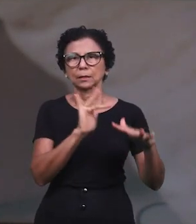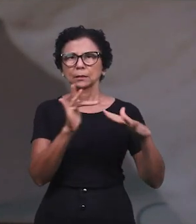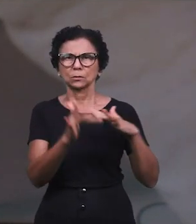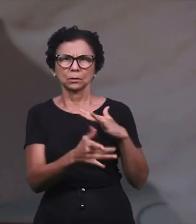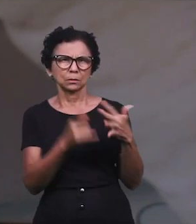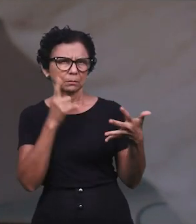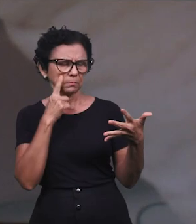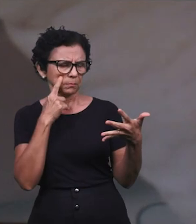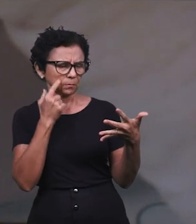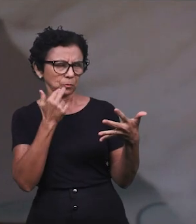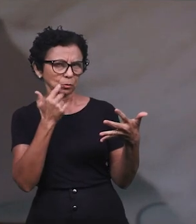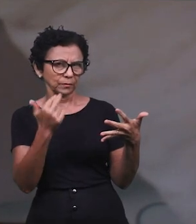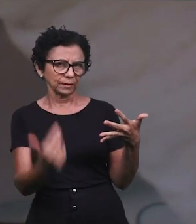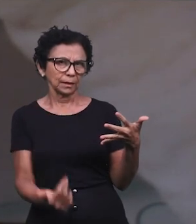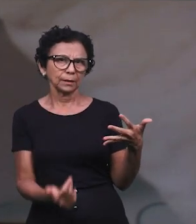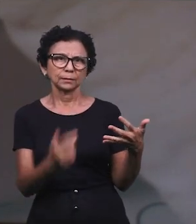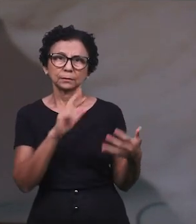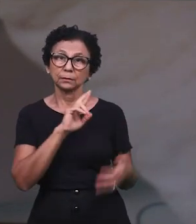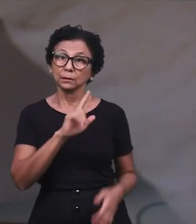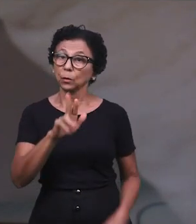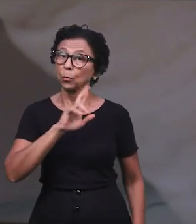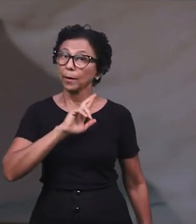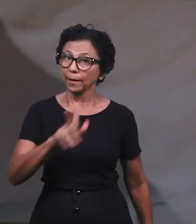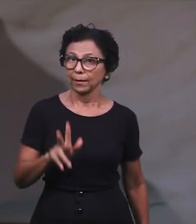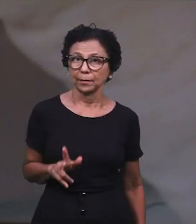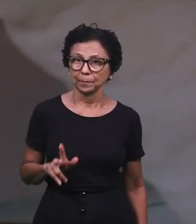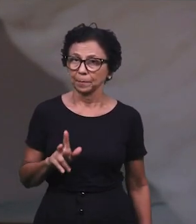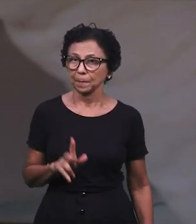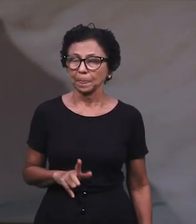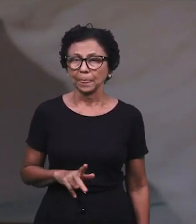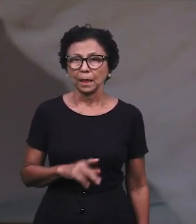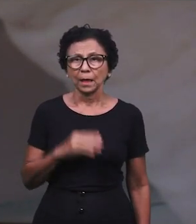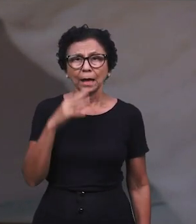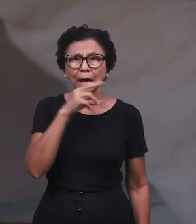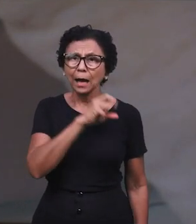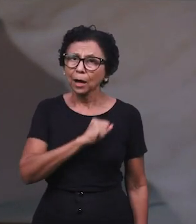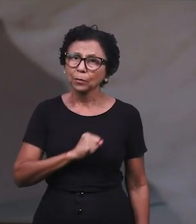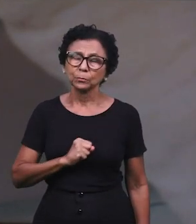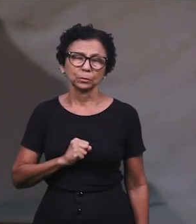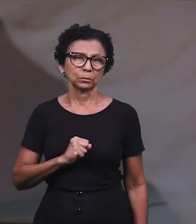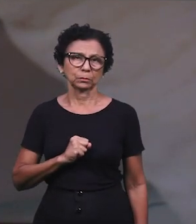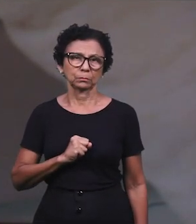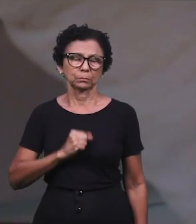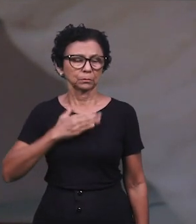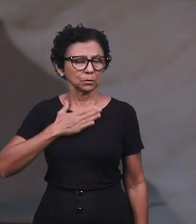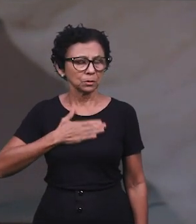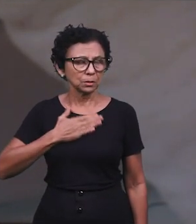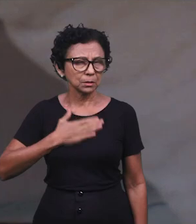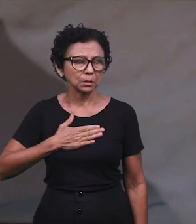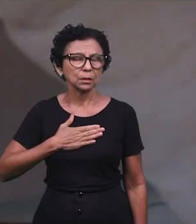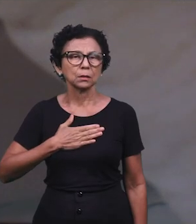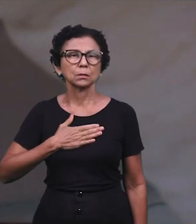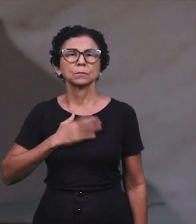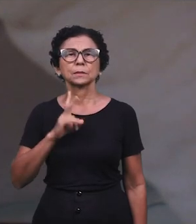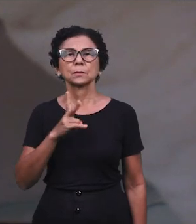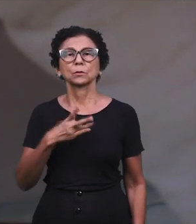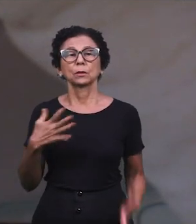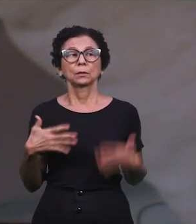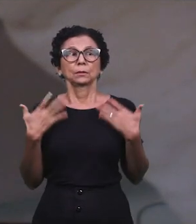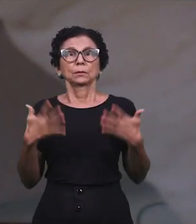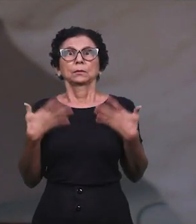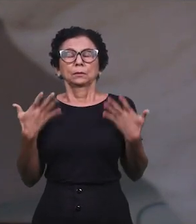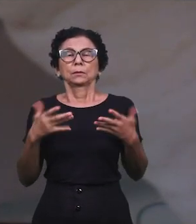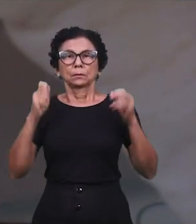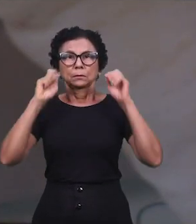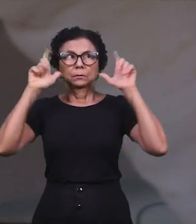está acontecendo, tá certo? É um estudo, é um descanso breve, para que você possa se manter ativo, para que você